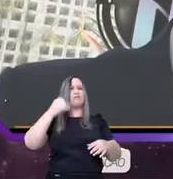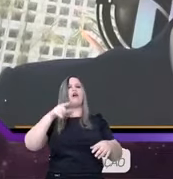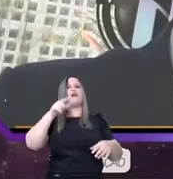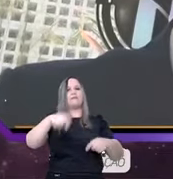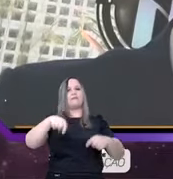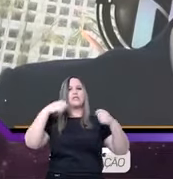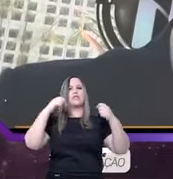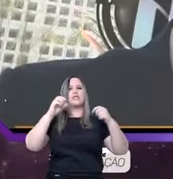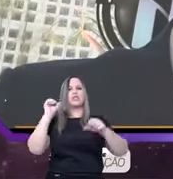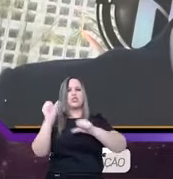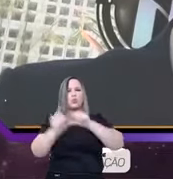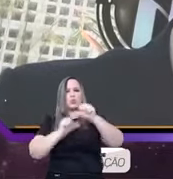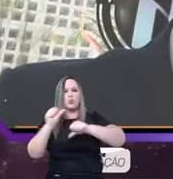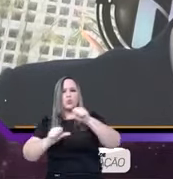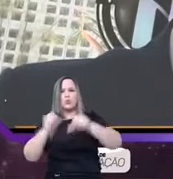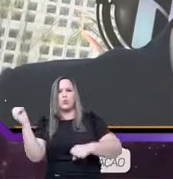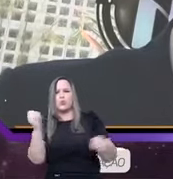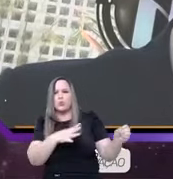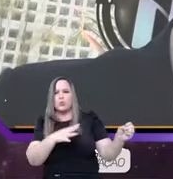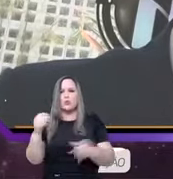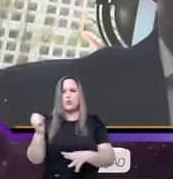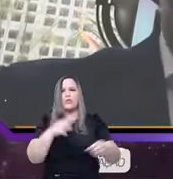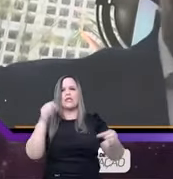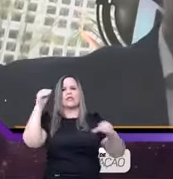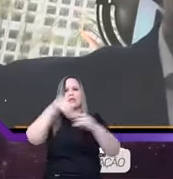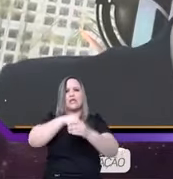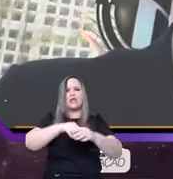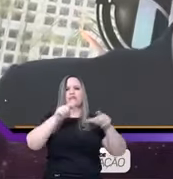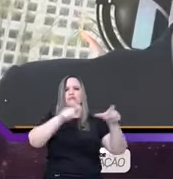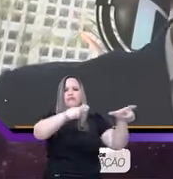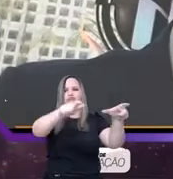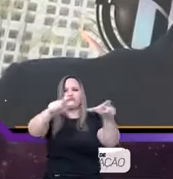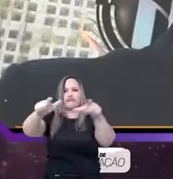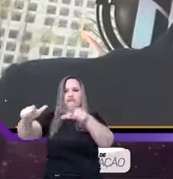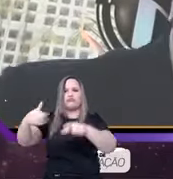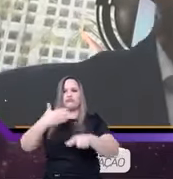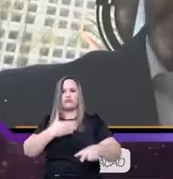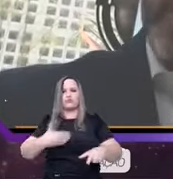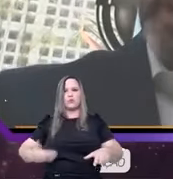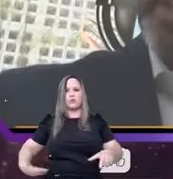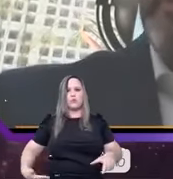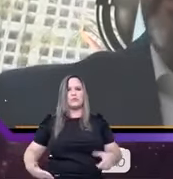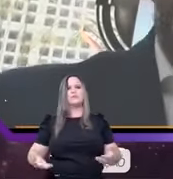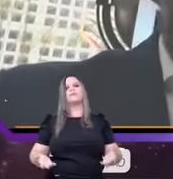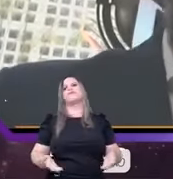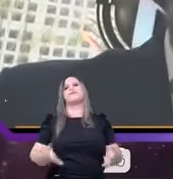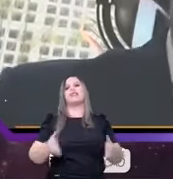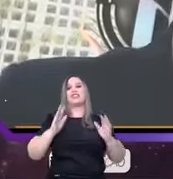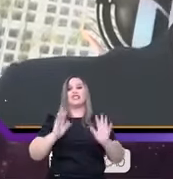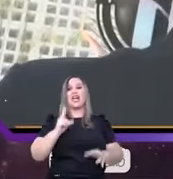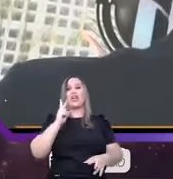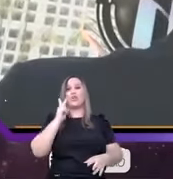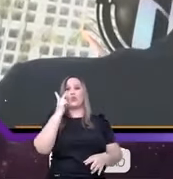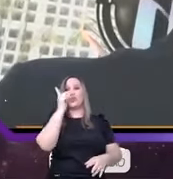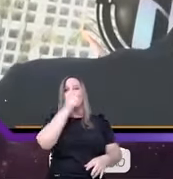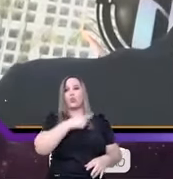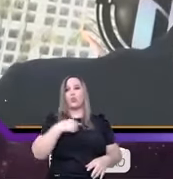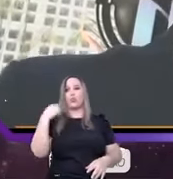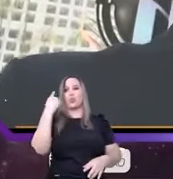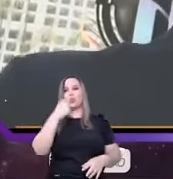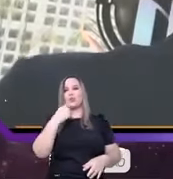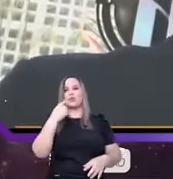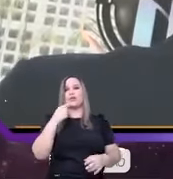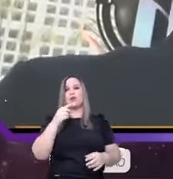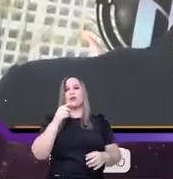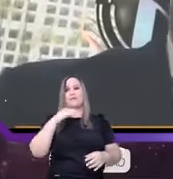nas instituições. E eu gostaria de conclamar, hoje nós estamos chegando com mais de 2 horas de evento, quase 2 horas e meia de